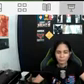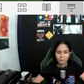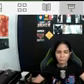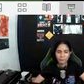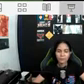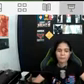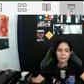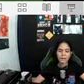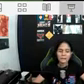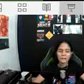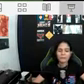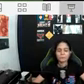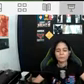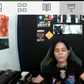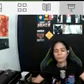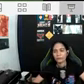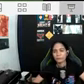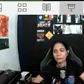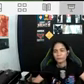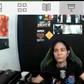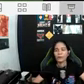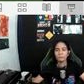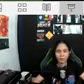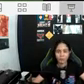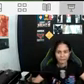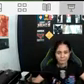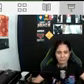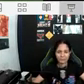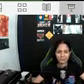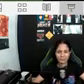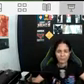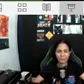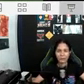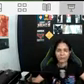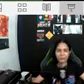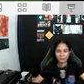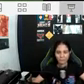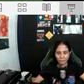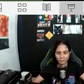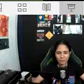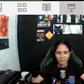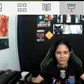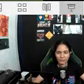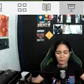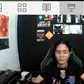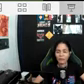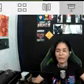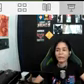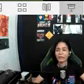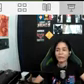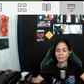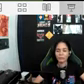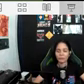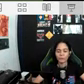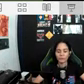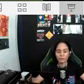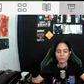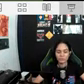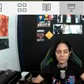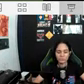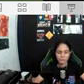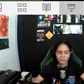não fumam. Mas uma pessoa que não fuma, ela pode sim desenvolver alguns problemas de saúde. Então, vamos